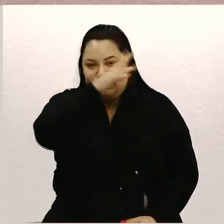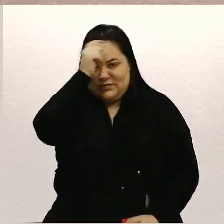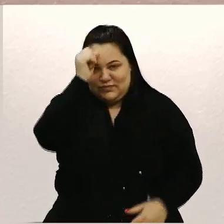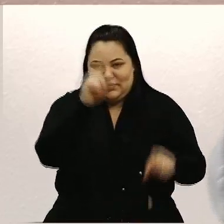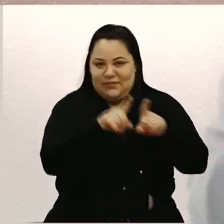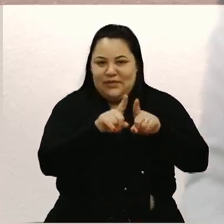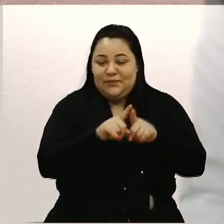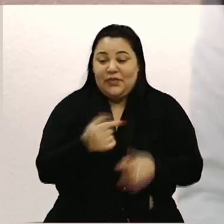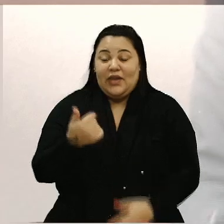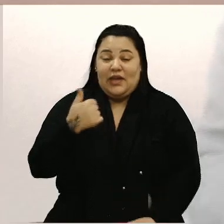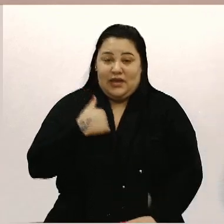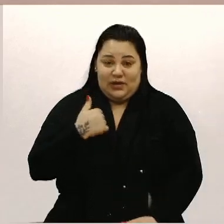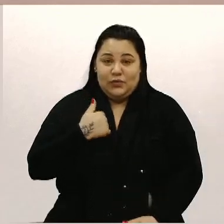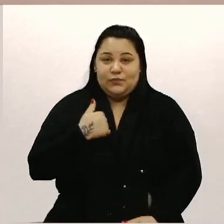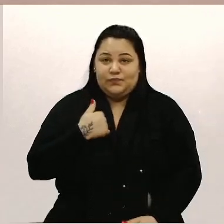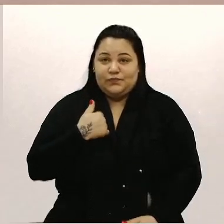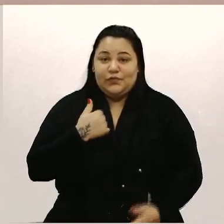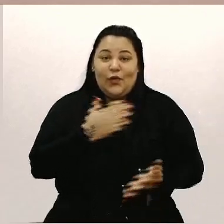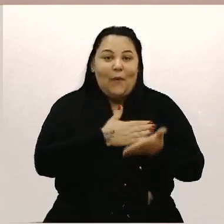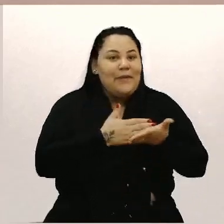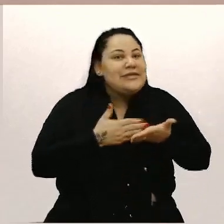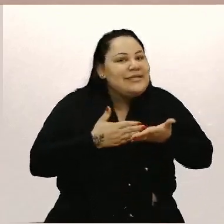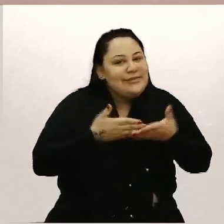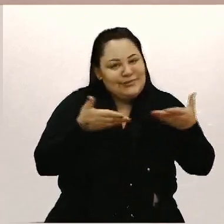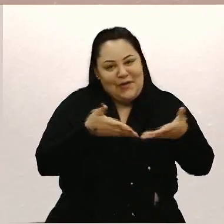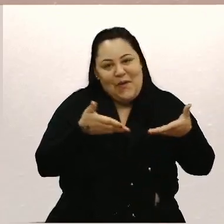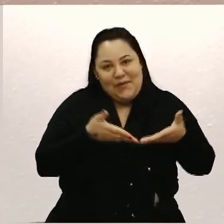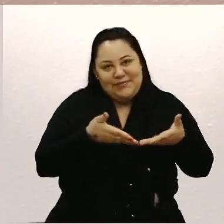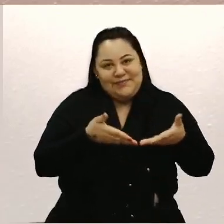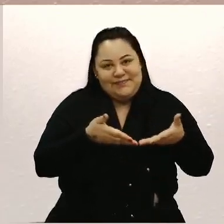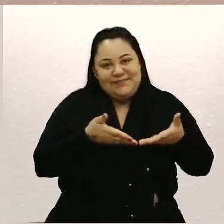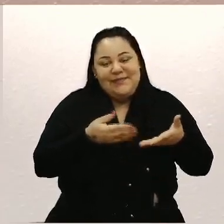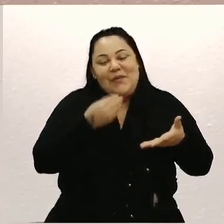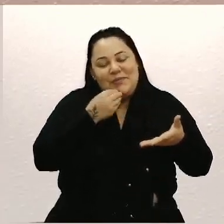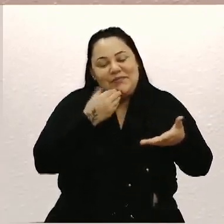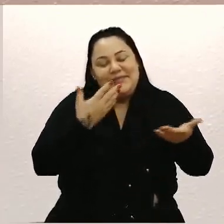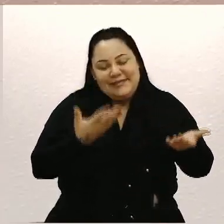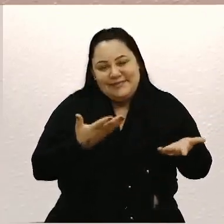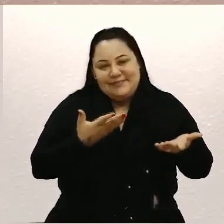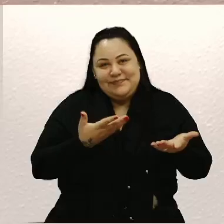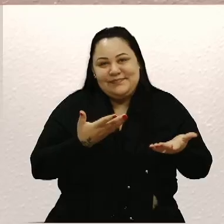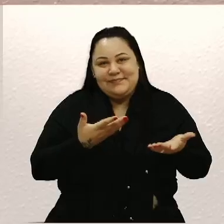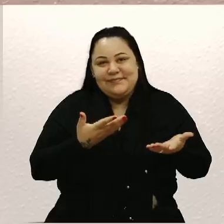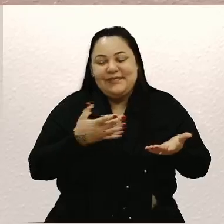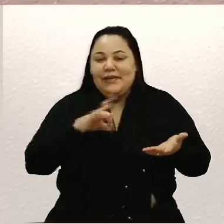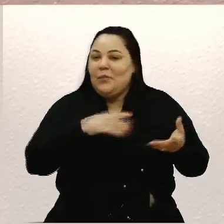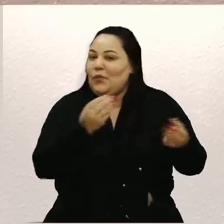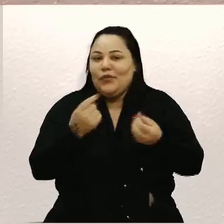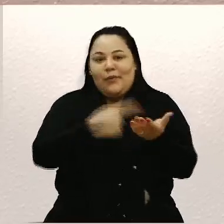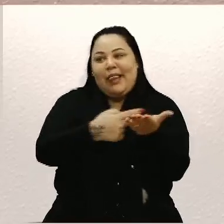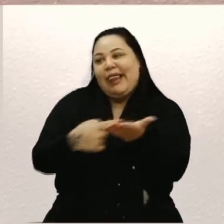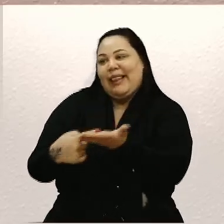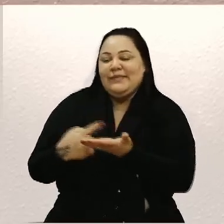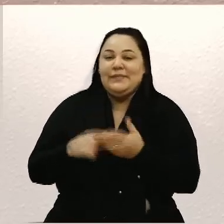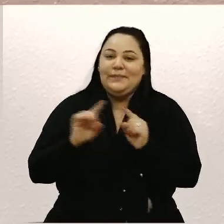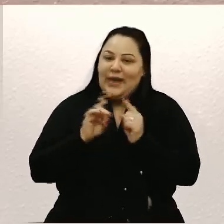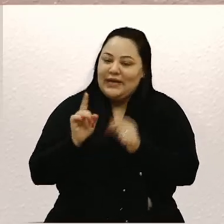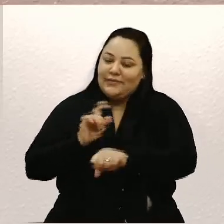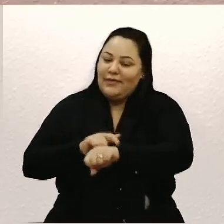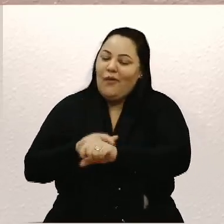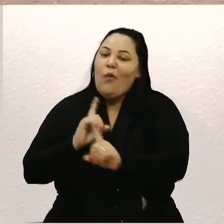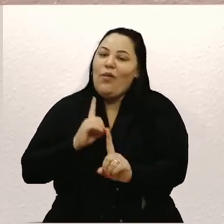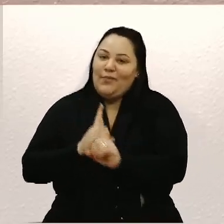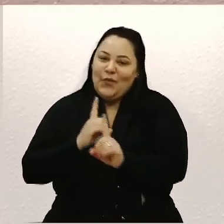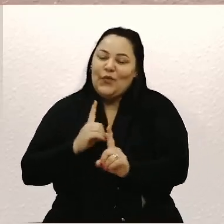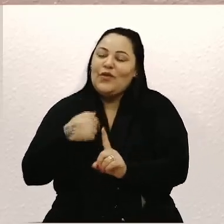como alguém que está iniciando dentro das possibilidades, obviamente, da correria do dia a dia, outro tipo de correria, mas